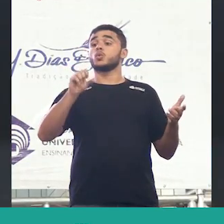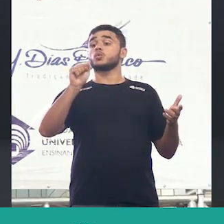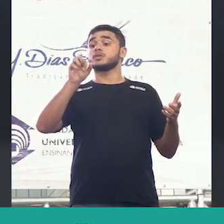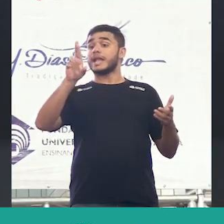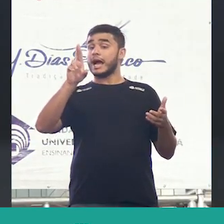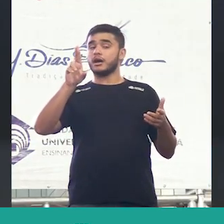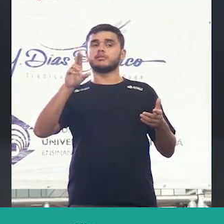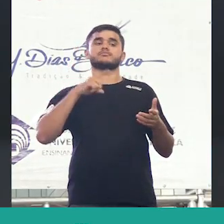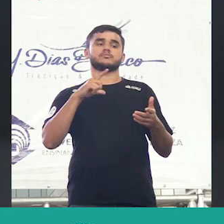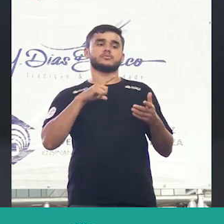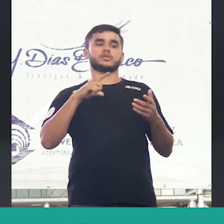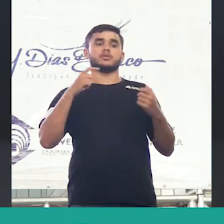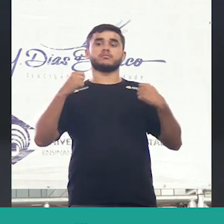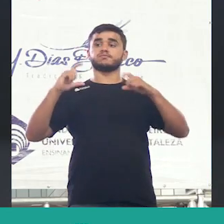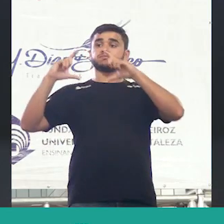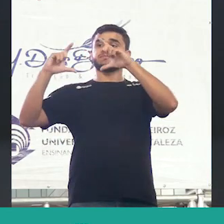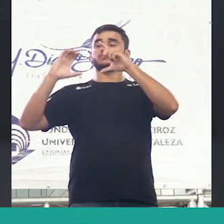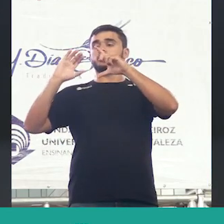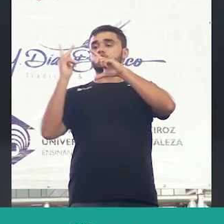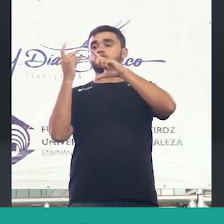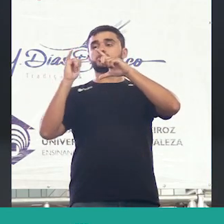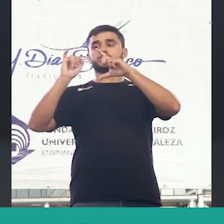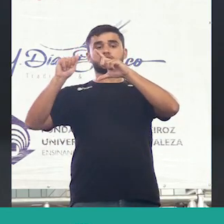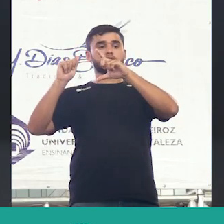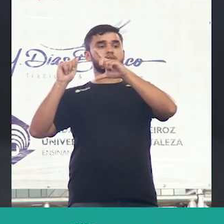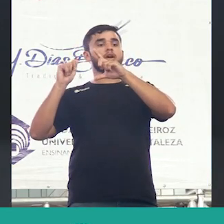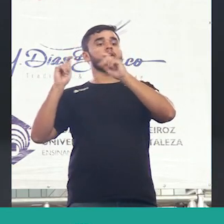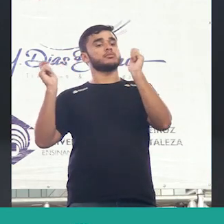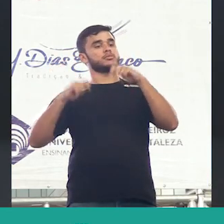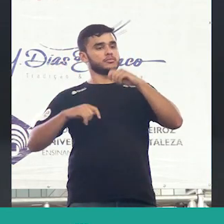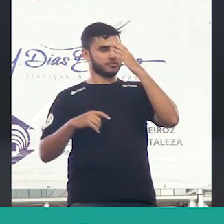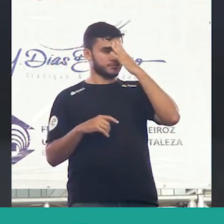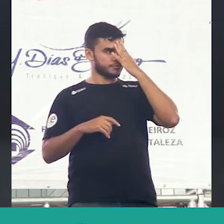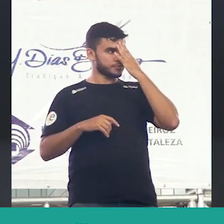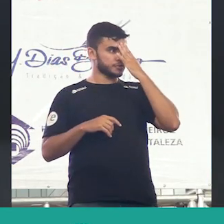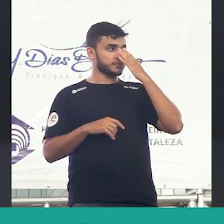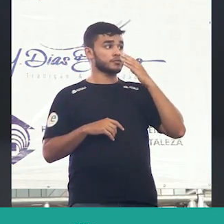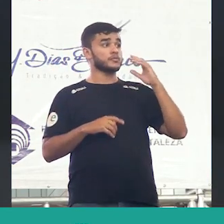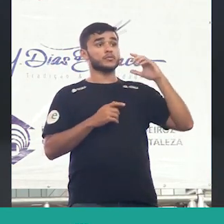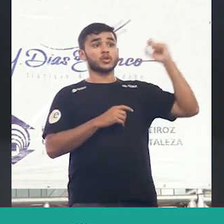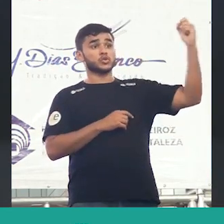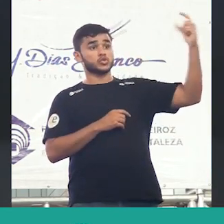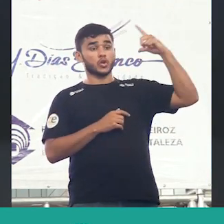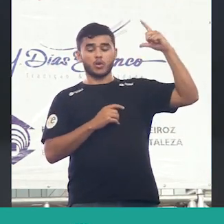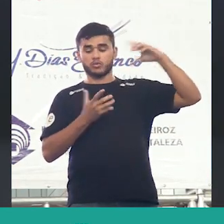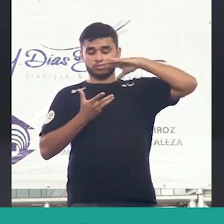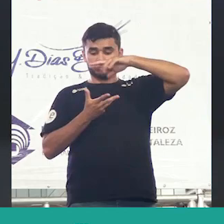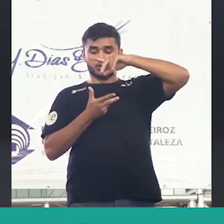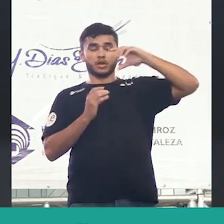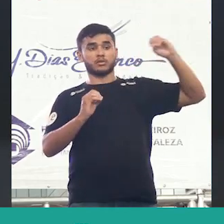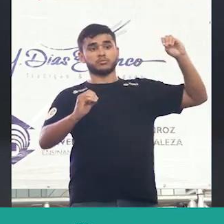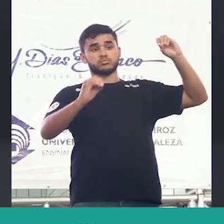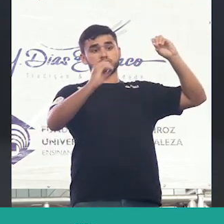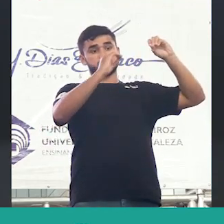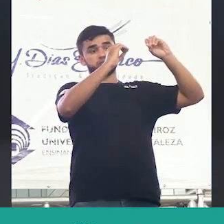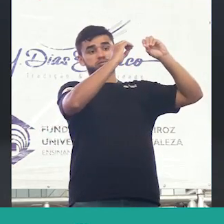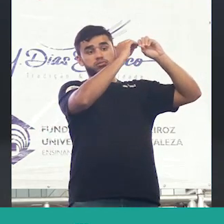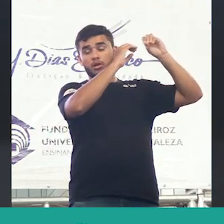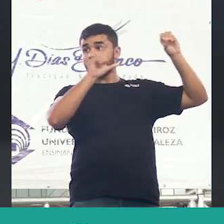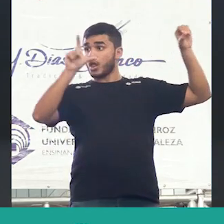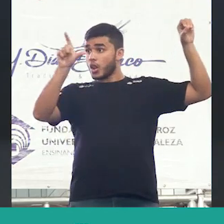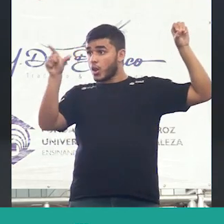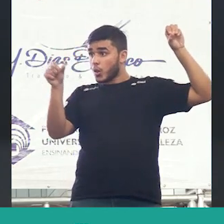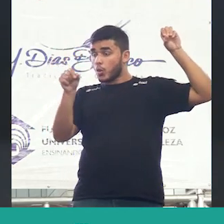em lua cheia. Entenderam ou não? Só acontece eclipse solar e lua nova. A lua fica no